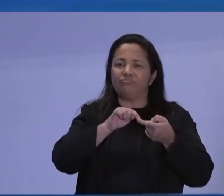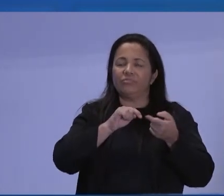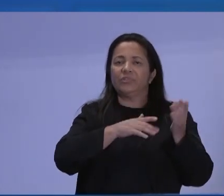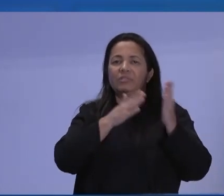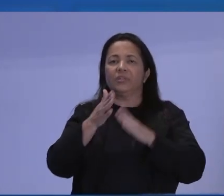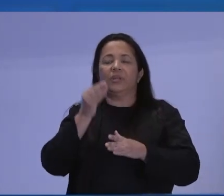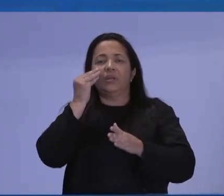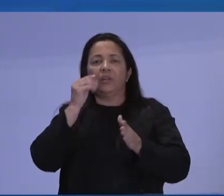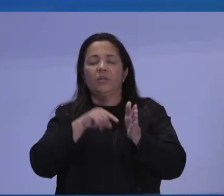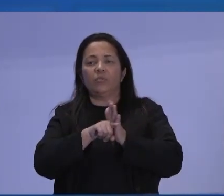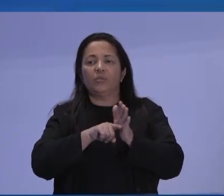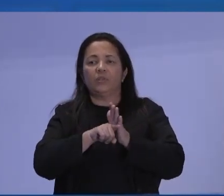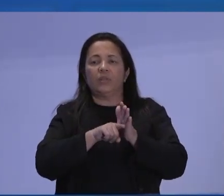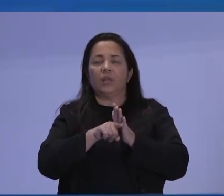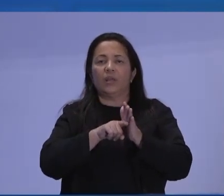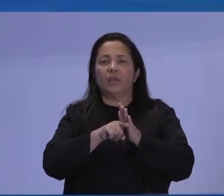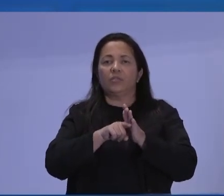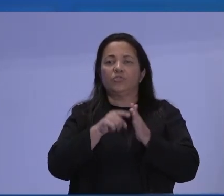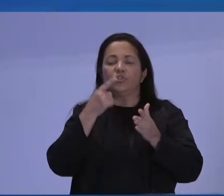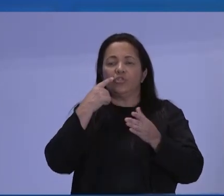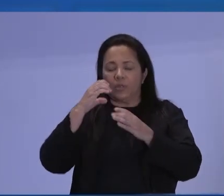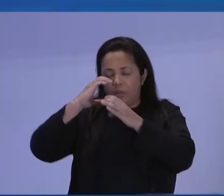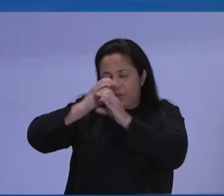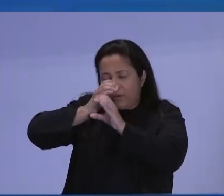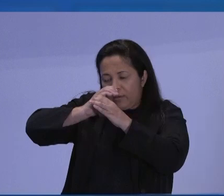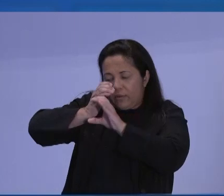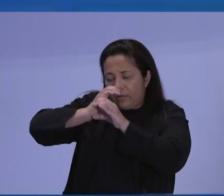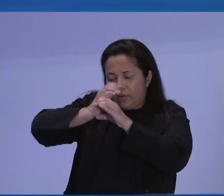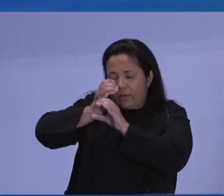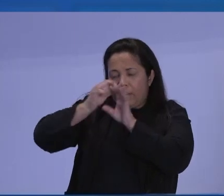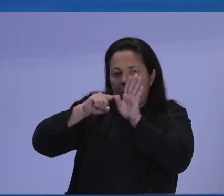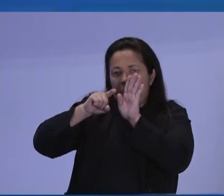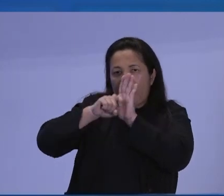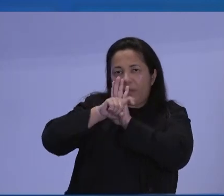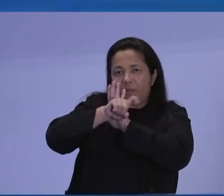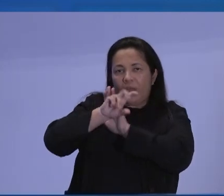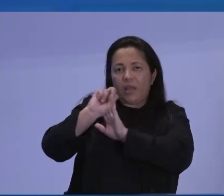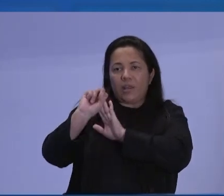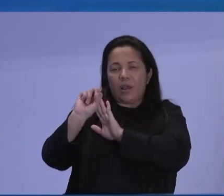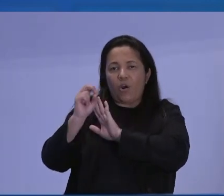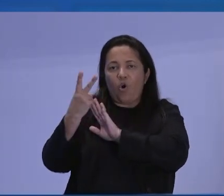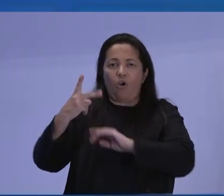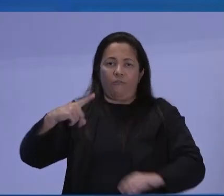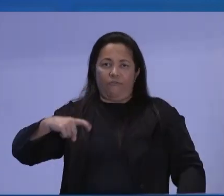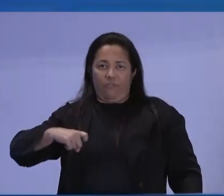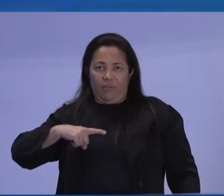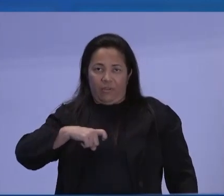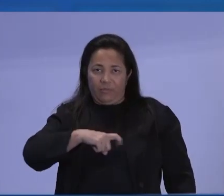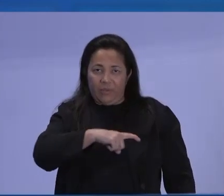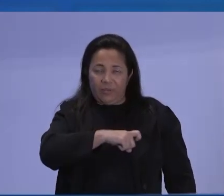teste de resistência ao Mycobacterium leprae realizado aqui no LACEN. Tá?